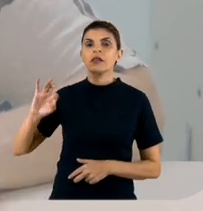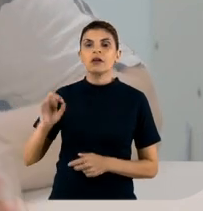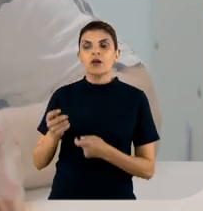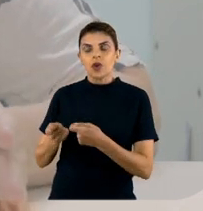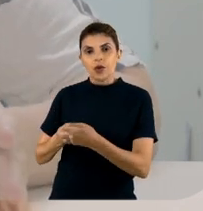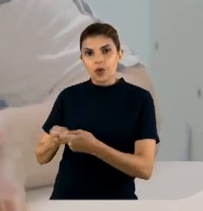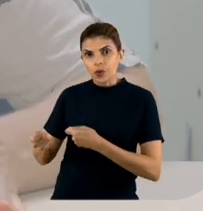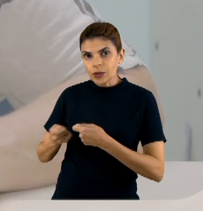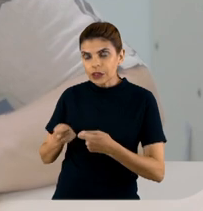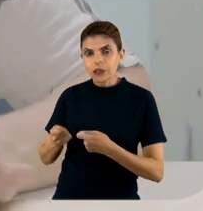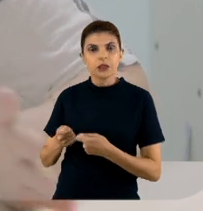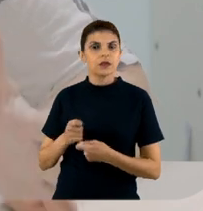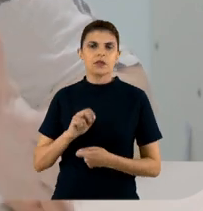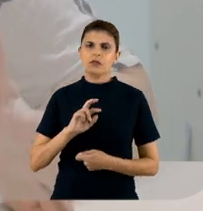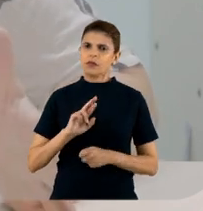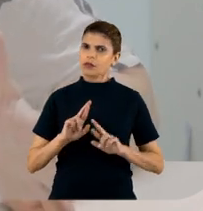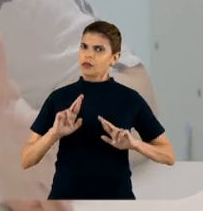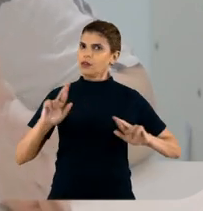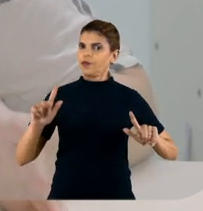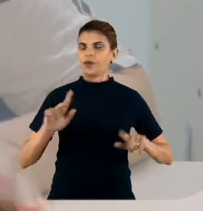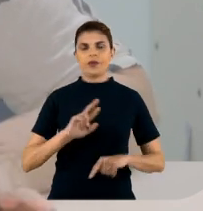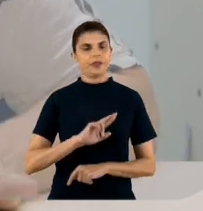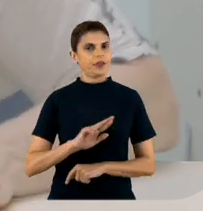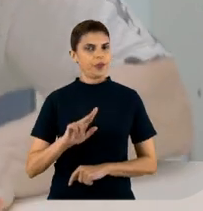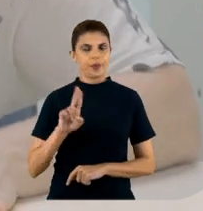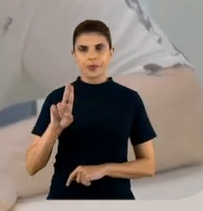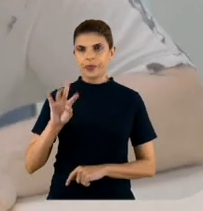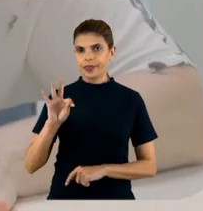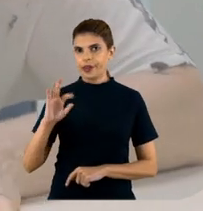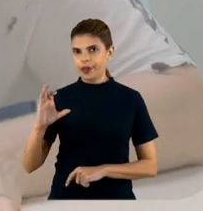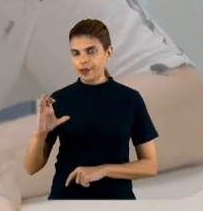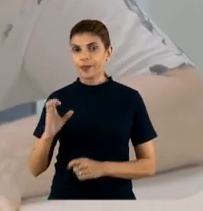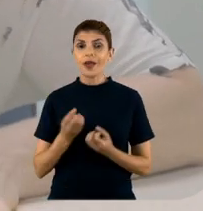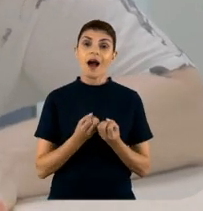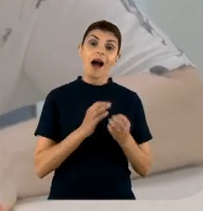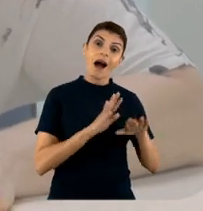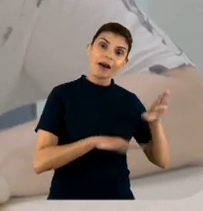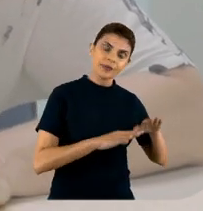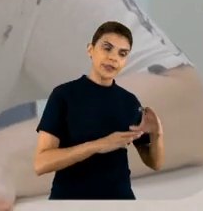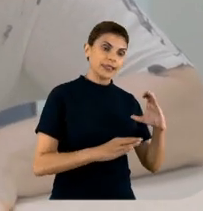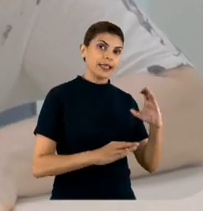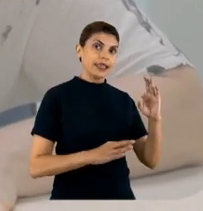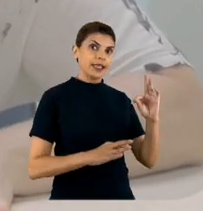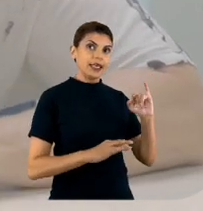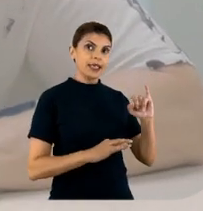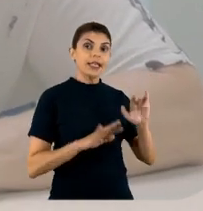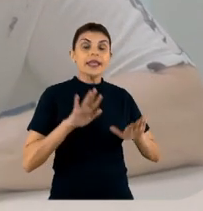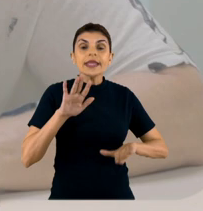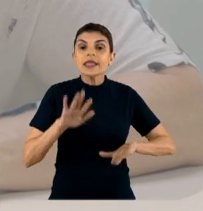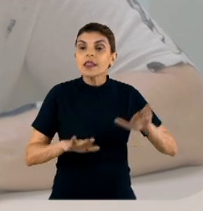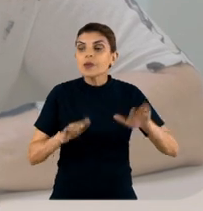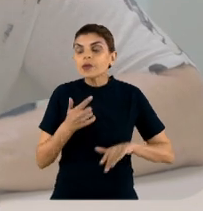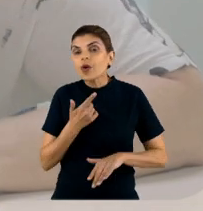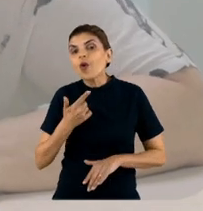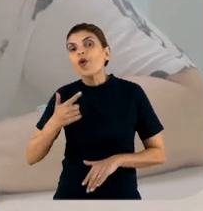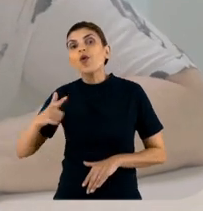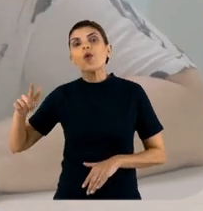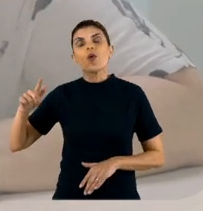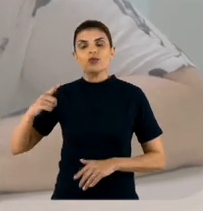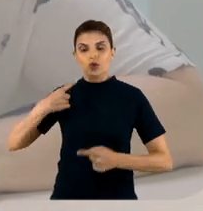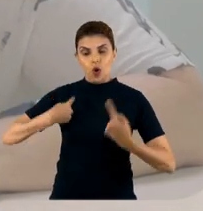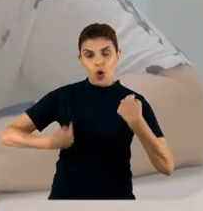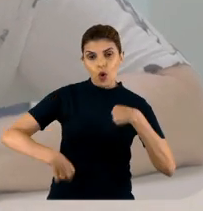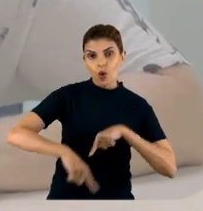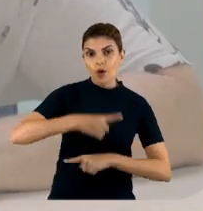monitorização da terapia intensiva não é muito diferente né algumas coisas na terapia intensiva vão depender aí de outras disfunções